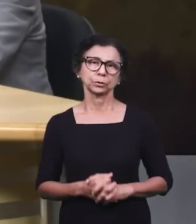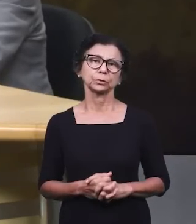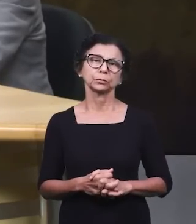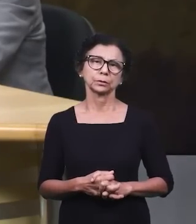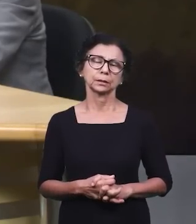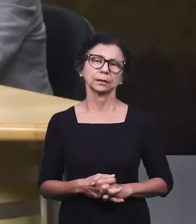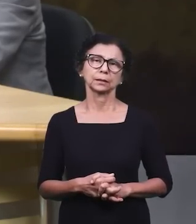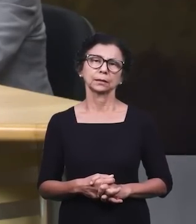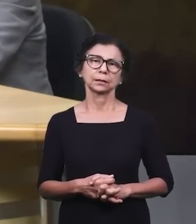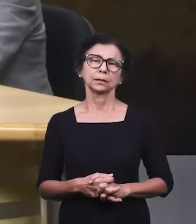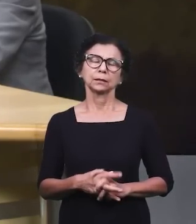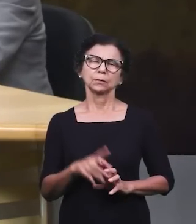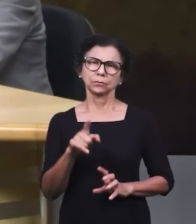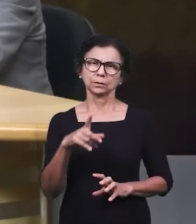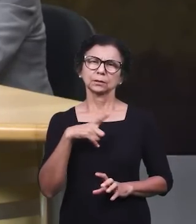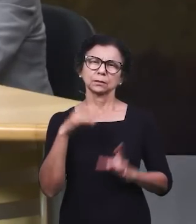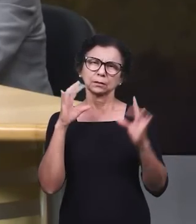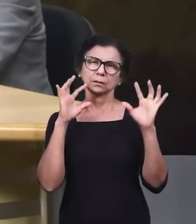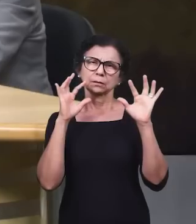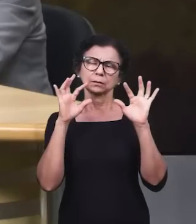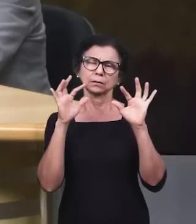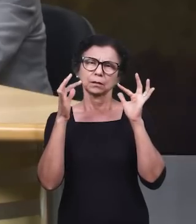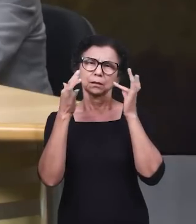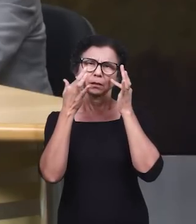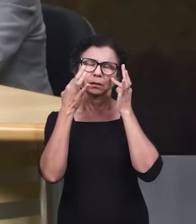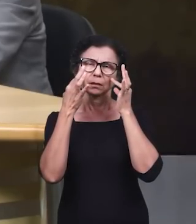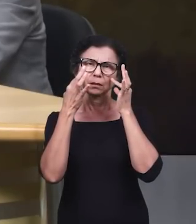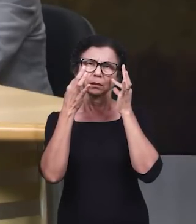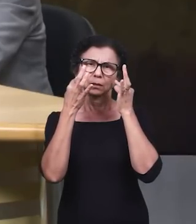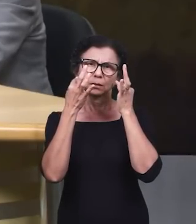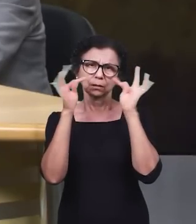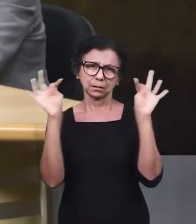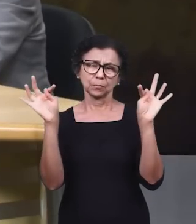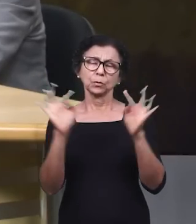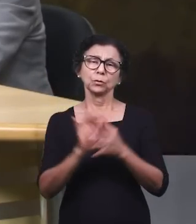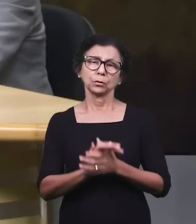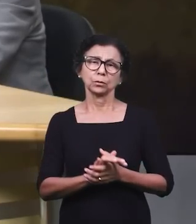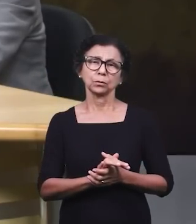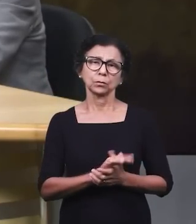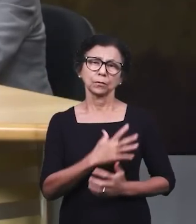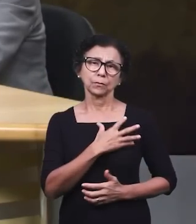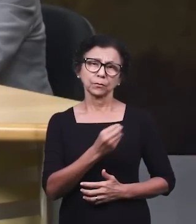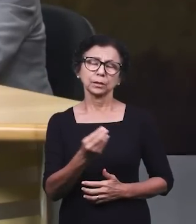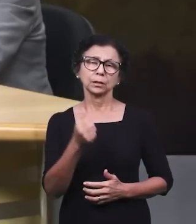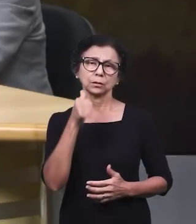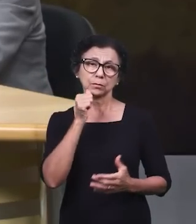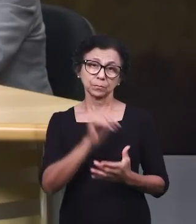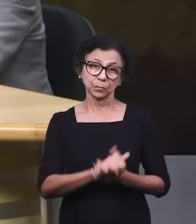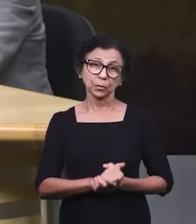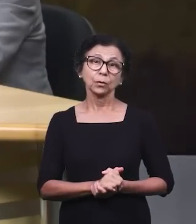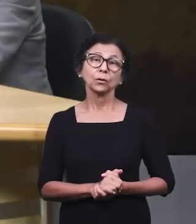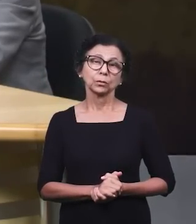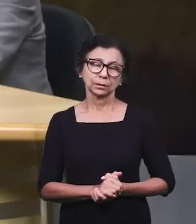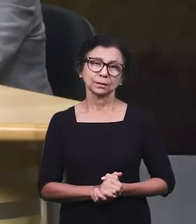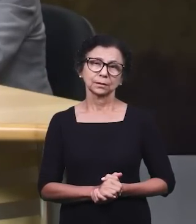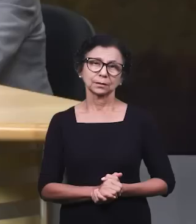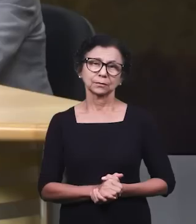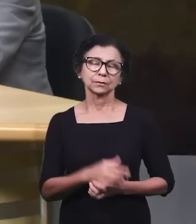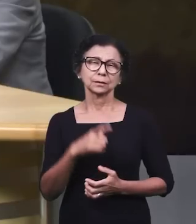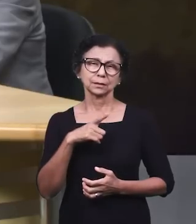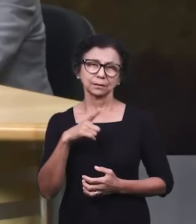atitudes dentro de casa, para os seus filhos, não só para os filhos, para a esposa, para os seus, né? O seu carinho, a